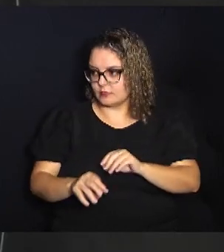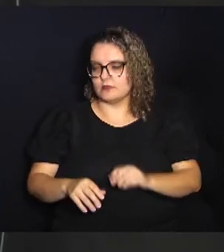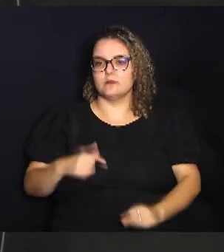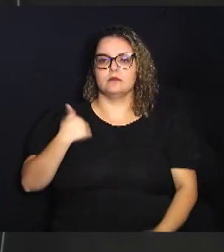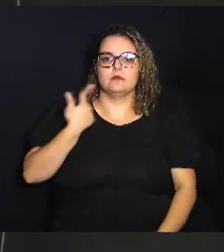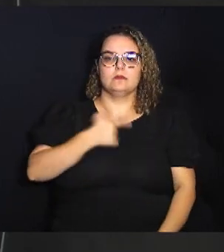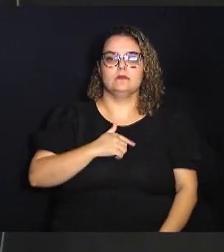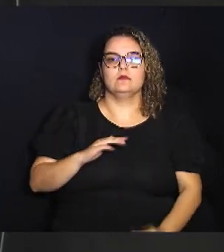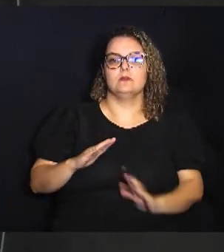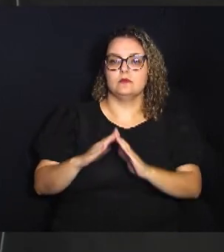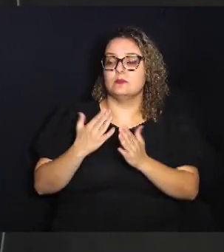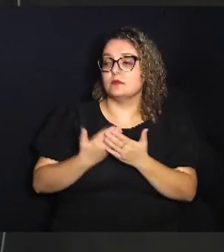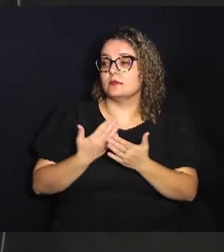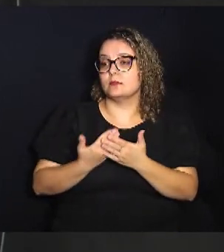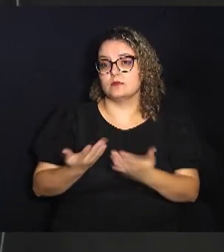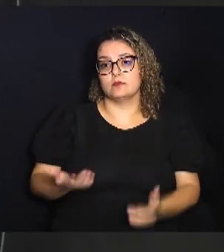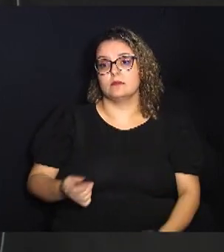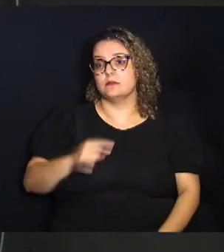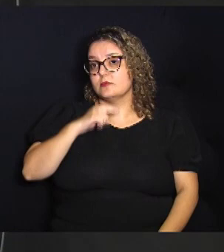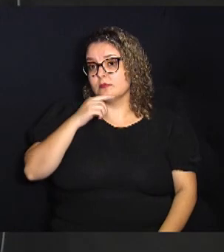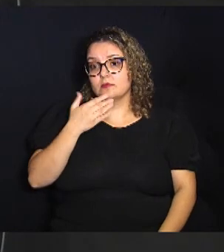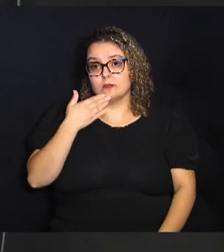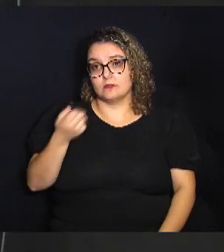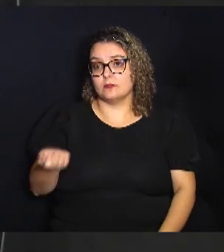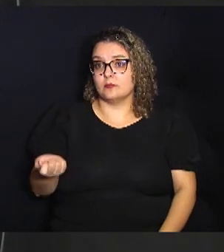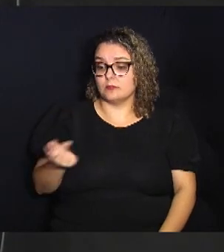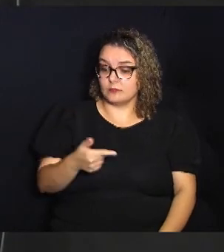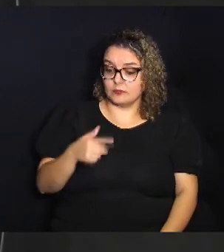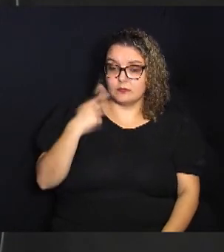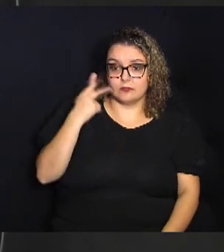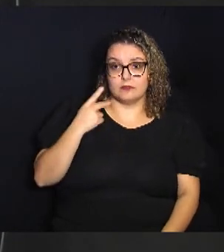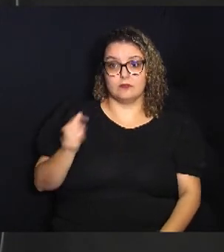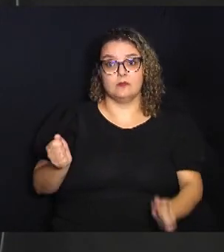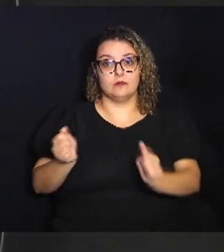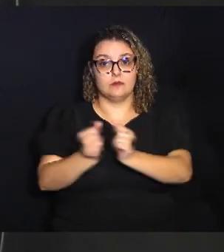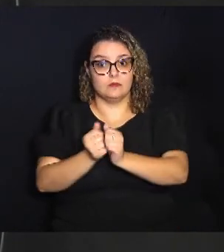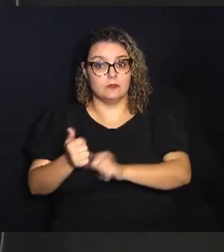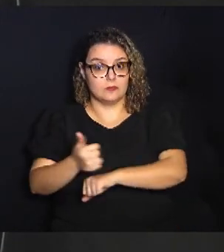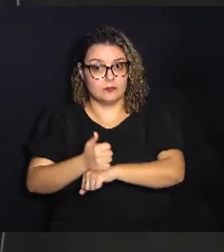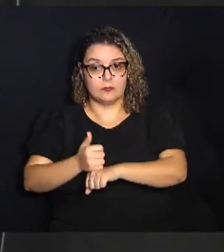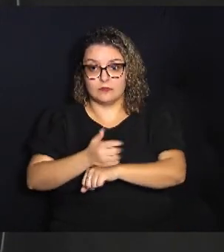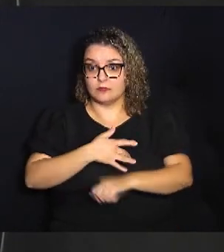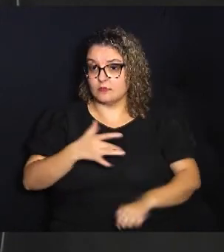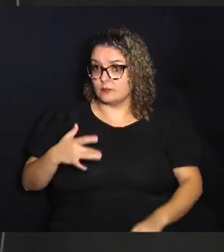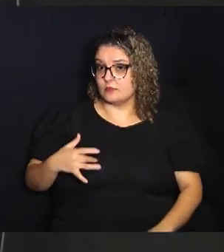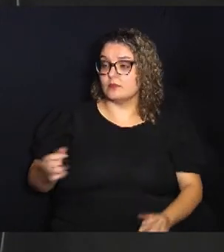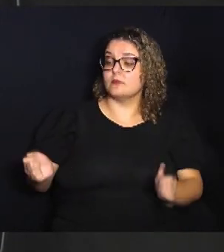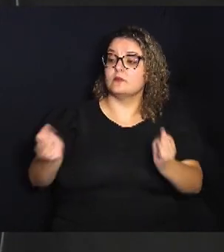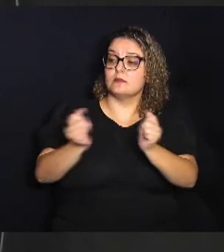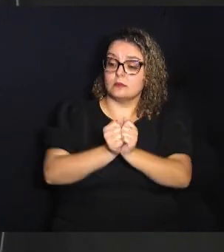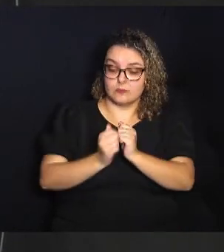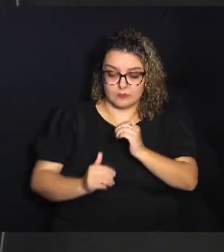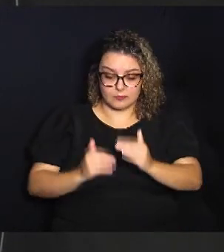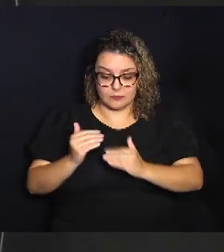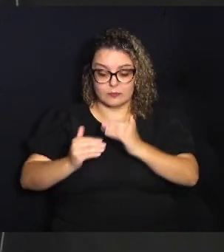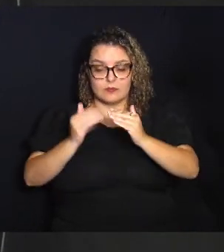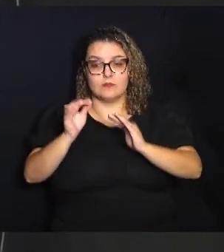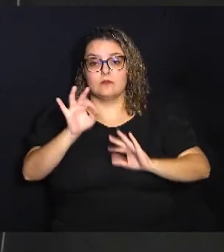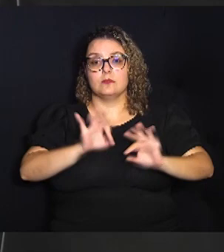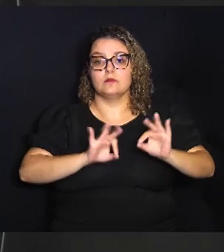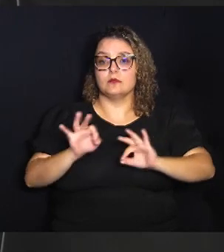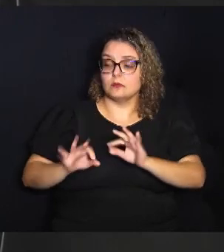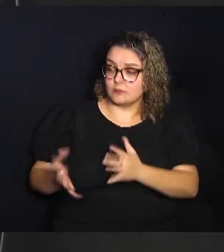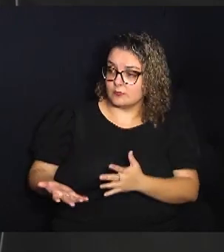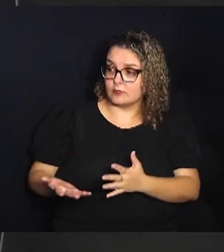nossas escolas. Ninguém melhor do que o vereador, juntamente com o profissional da saúde, para que juntos desenvolvam projetos para